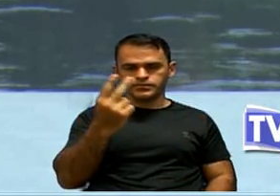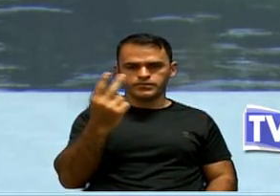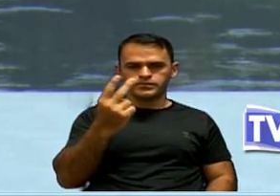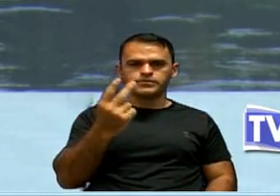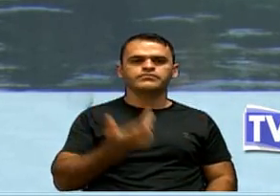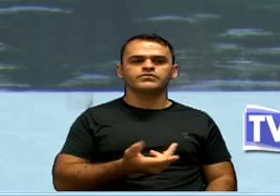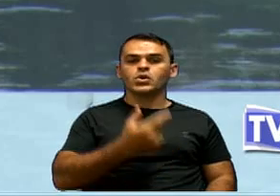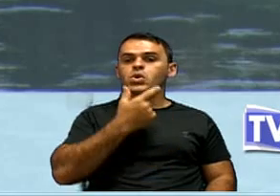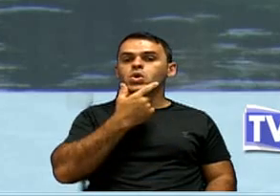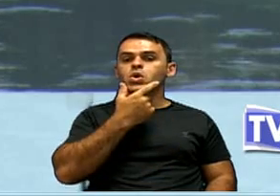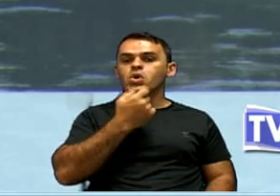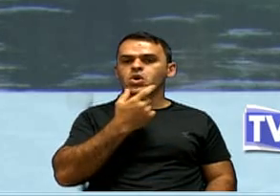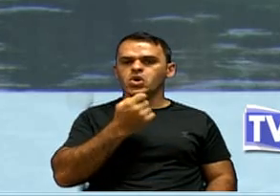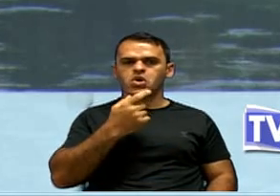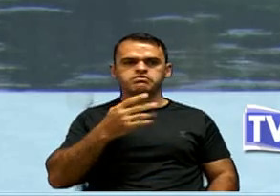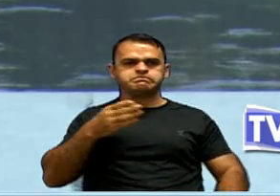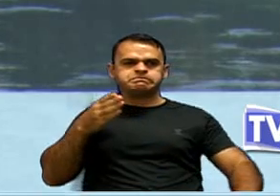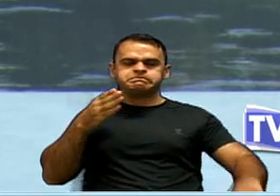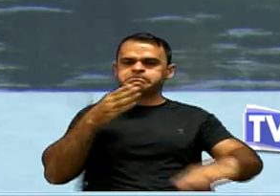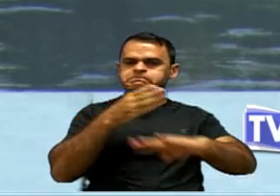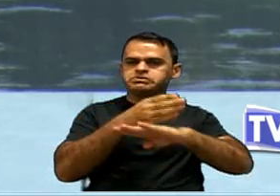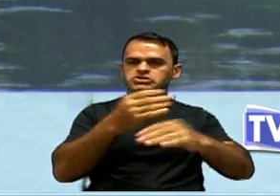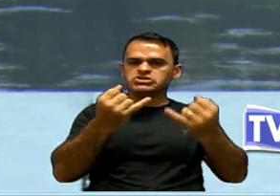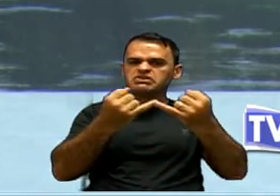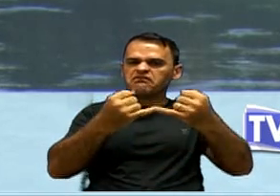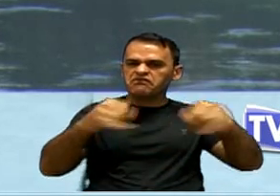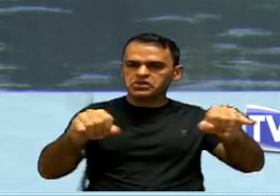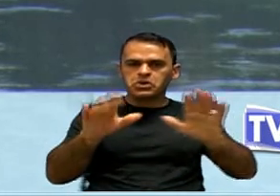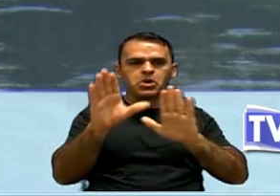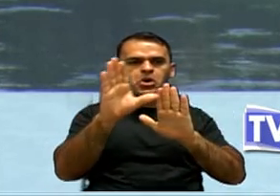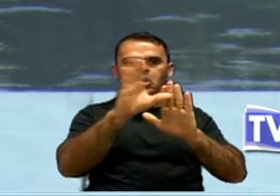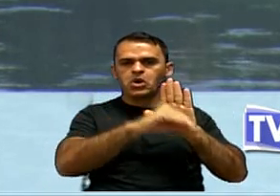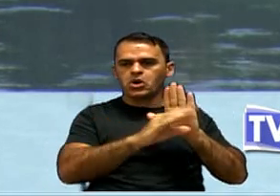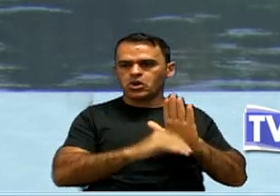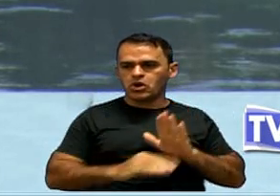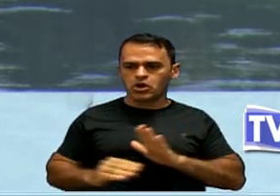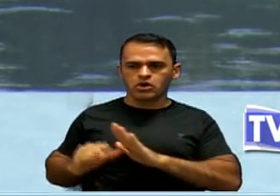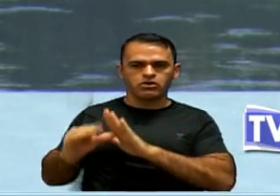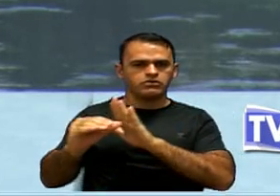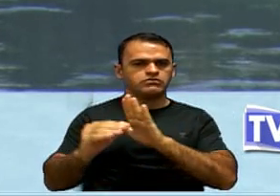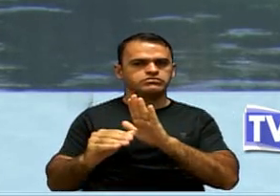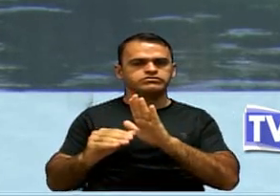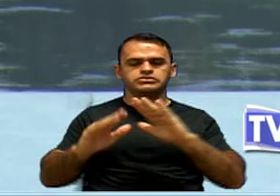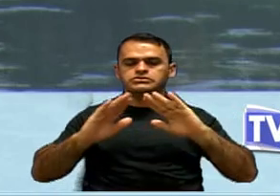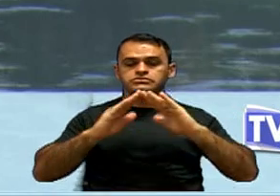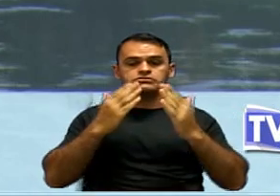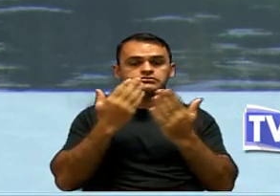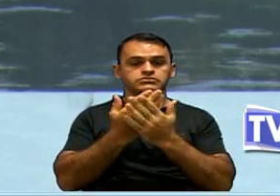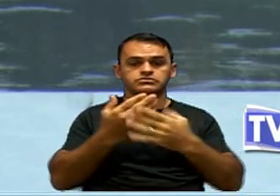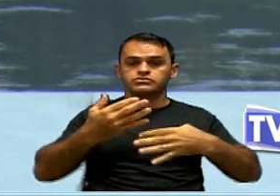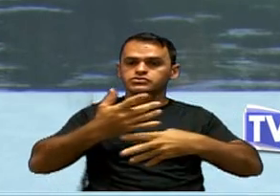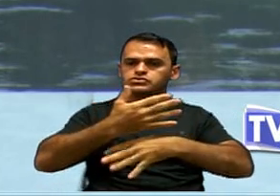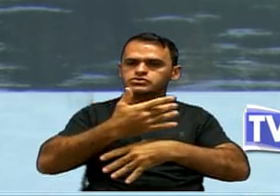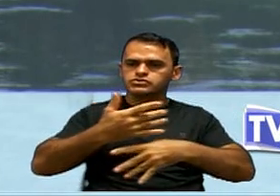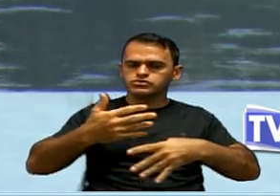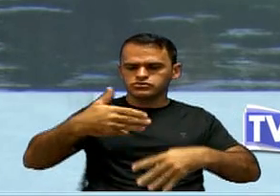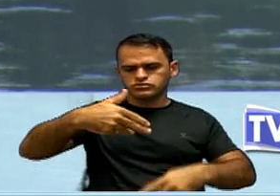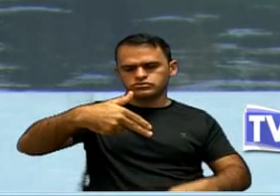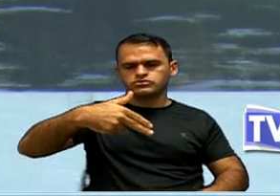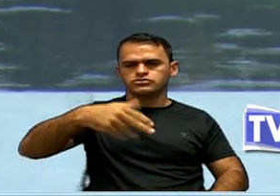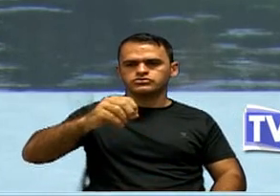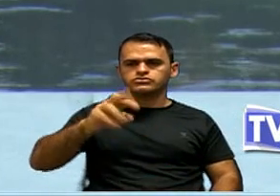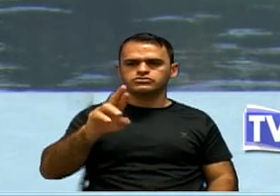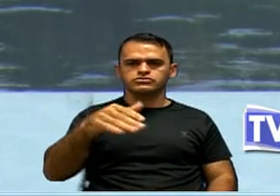Ladrões furtam fios de escola sem energia elétrica. É dessa vez a Escola Municipal Norma